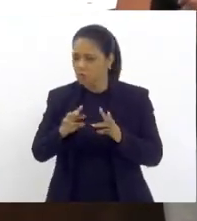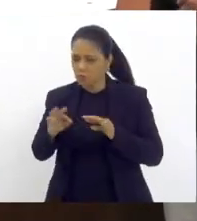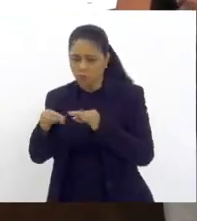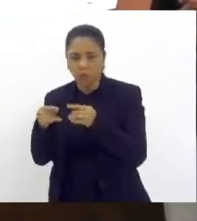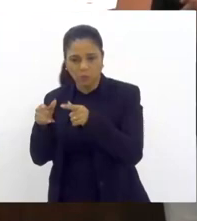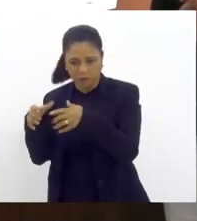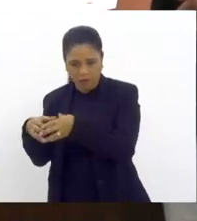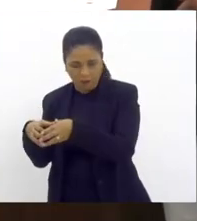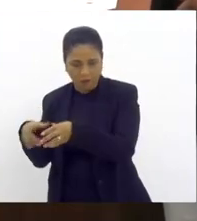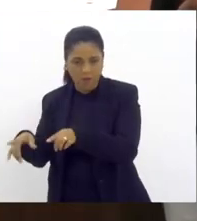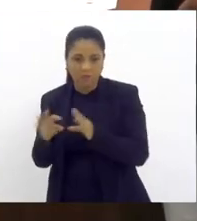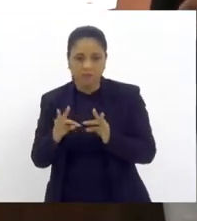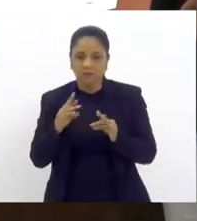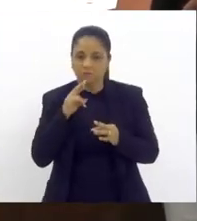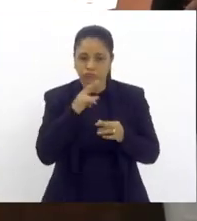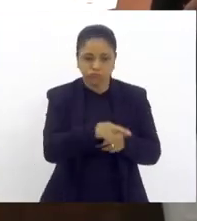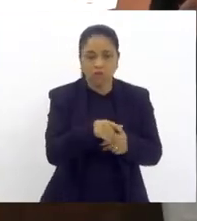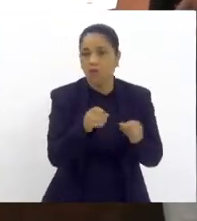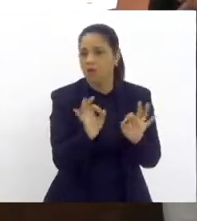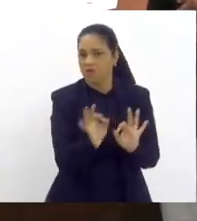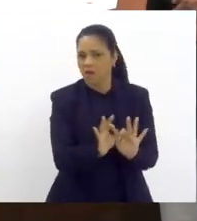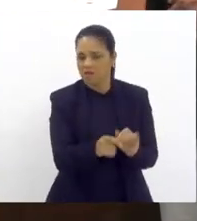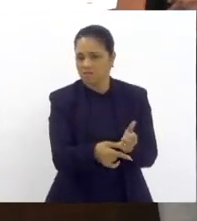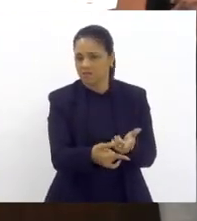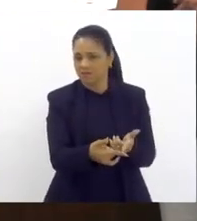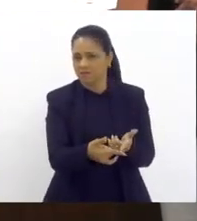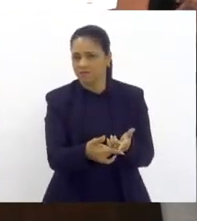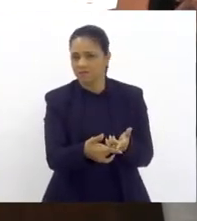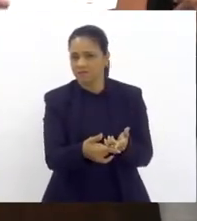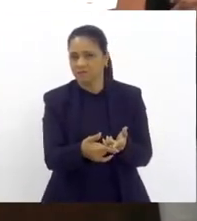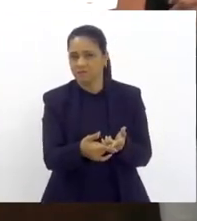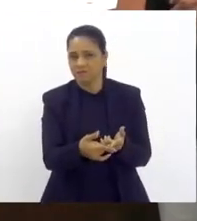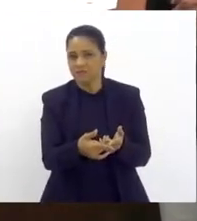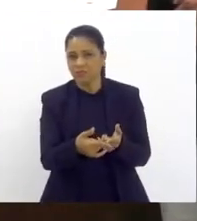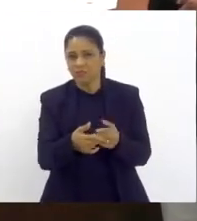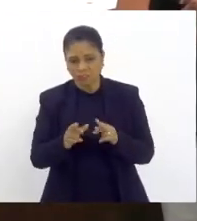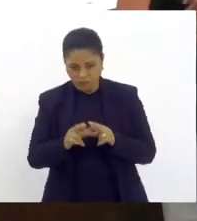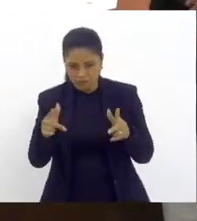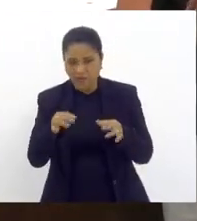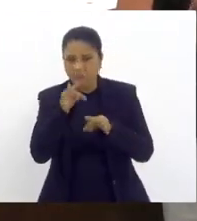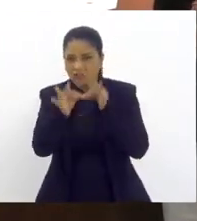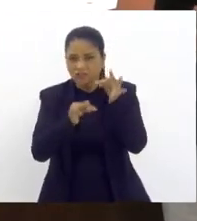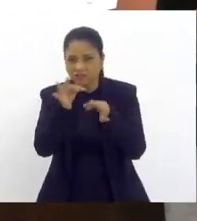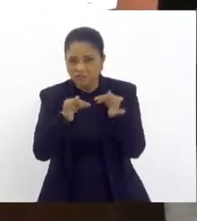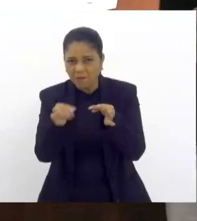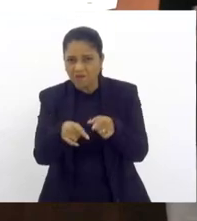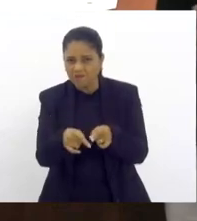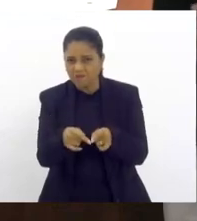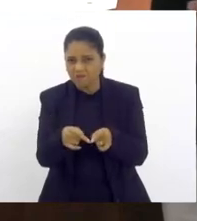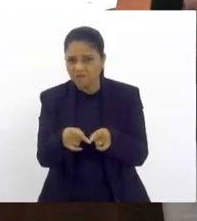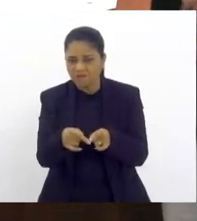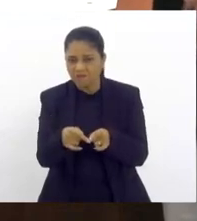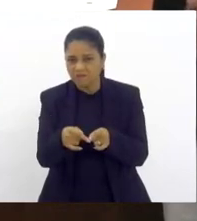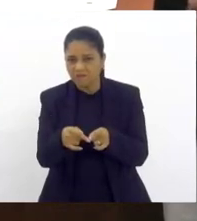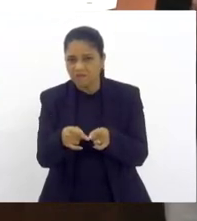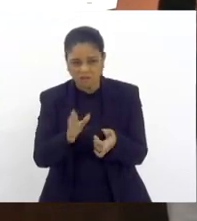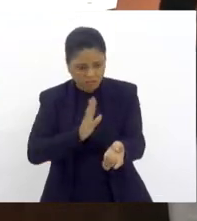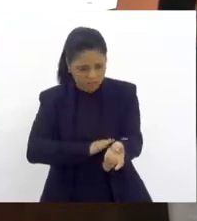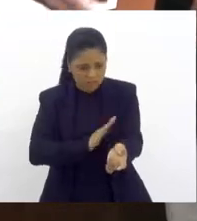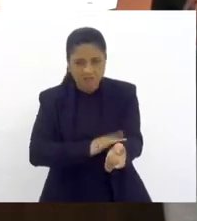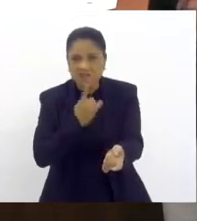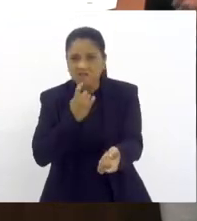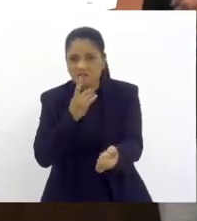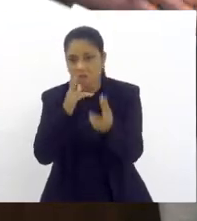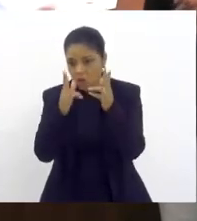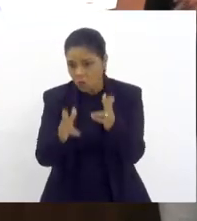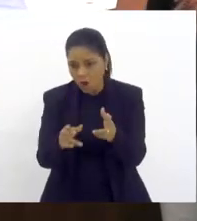O preconceito parte de vocês. Não existe diferenciação de tratamento, gente. Não existe. O sangue que corre aqui, corre